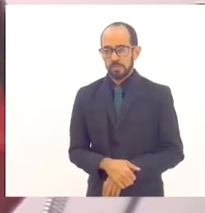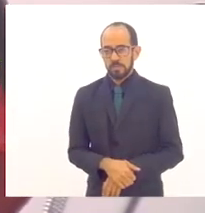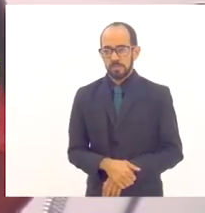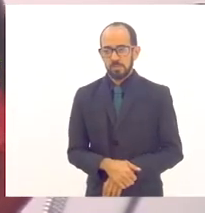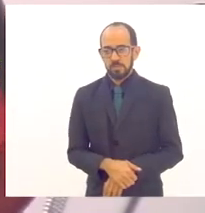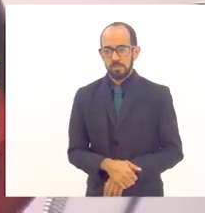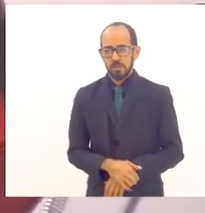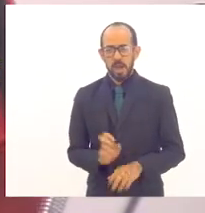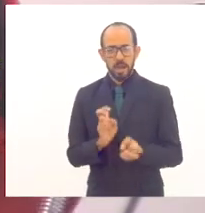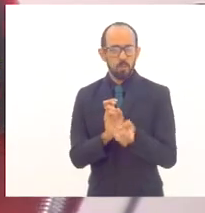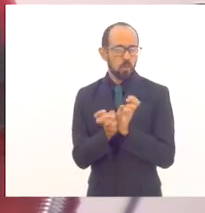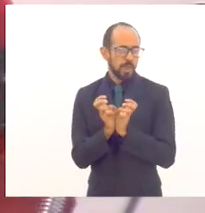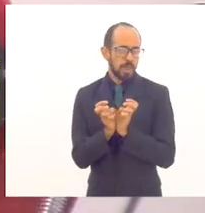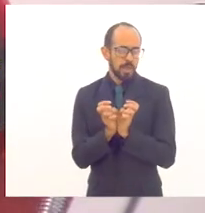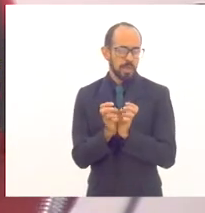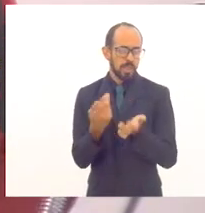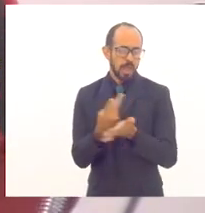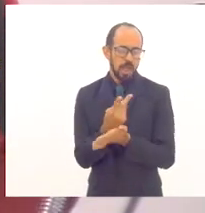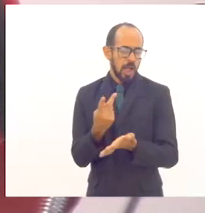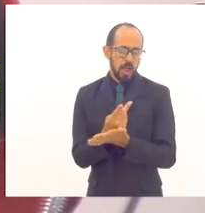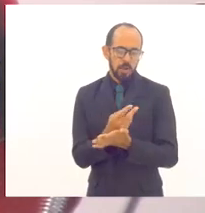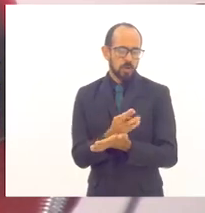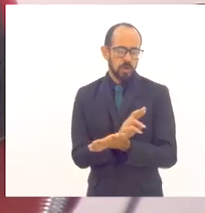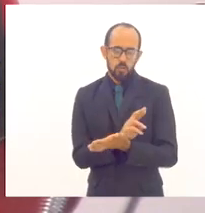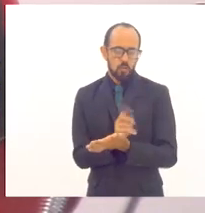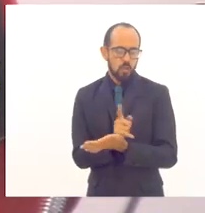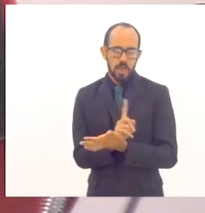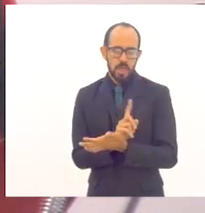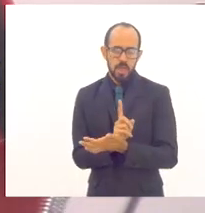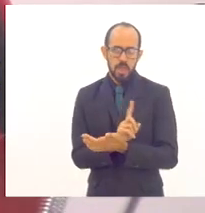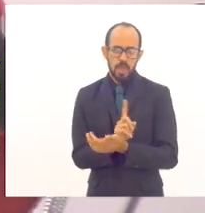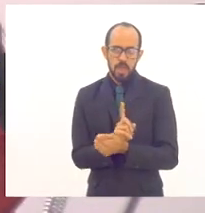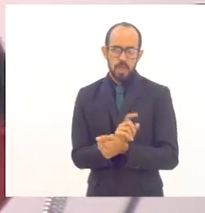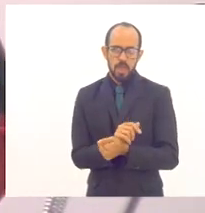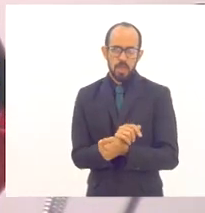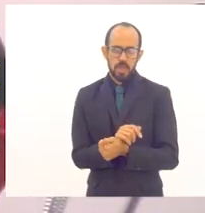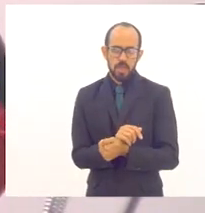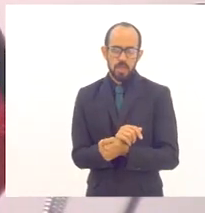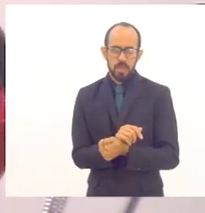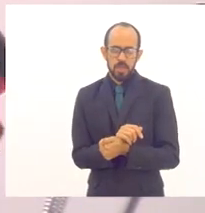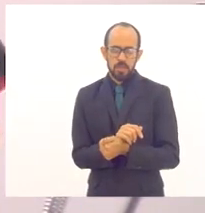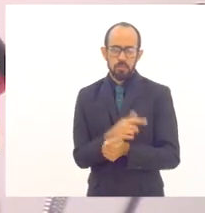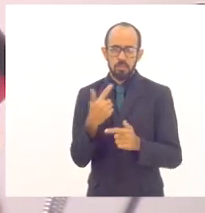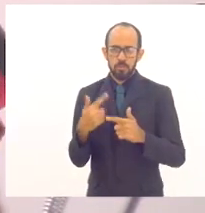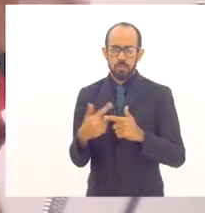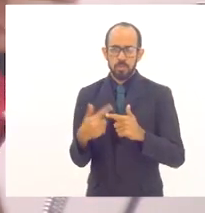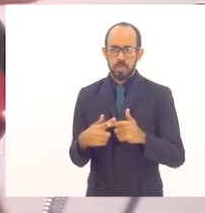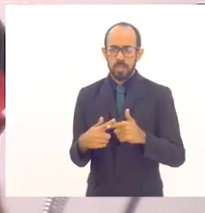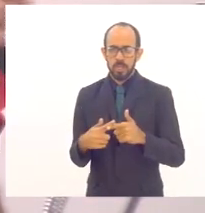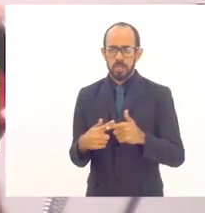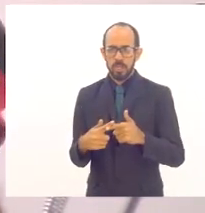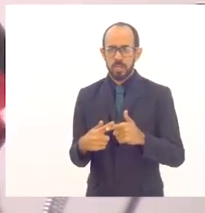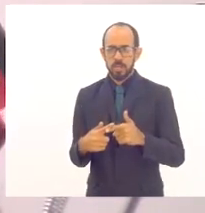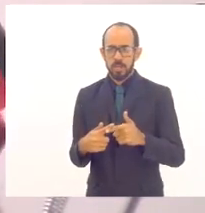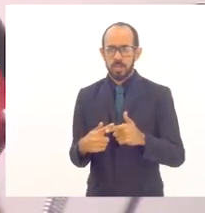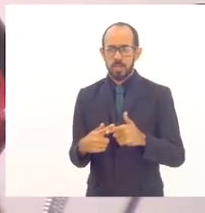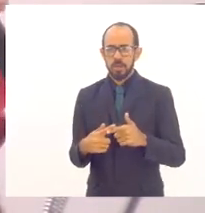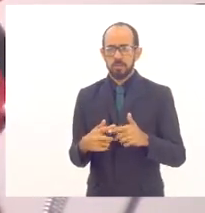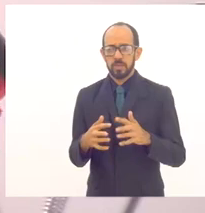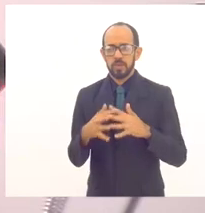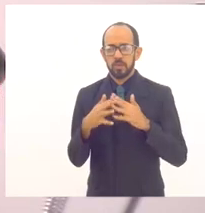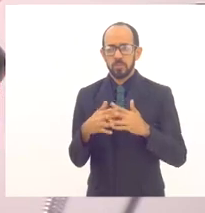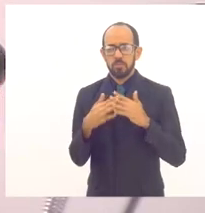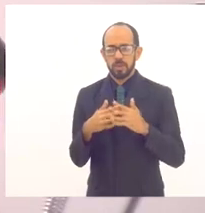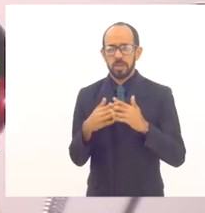também a capoeira, nem a desunida, não. Pontuou aqui meu amigo Curumim, estou sendo redundante na minha fala, até porque fica sendo difícil usar o microfone